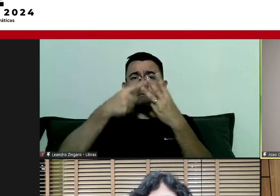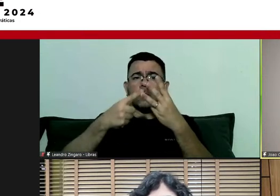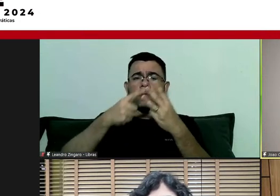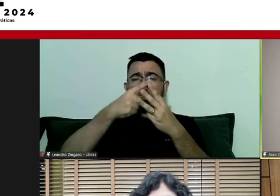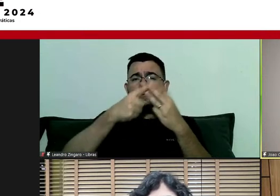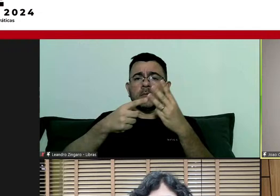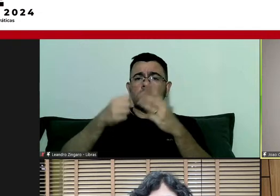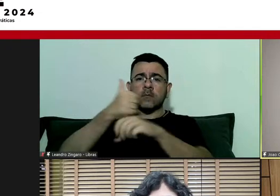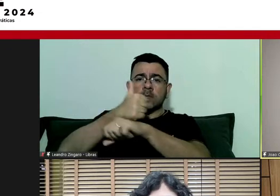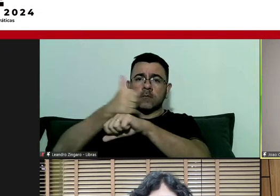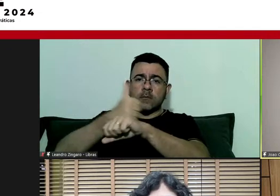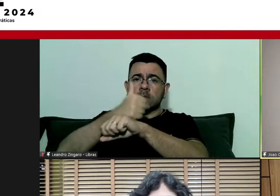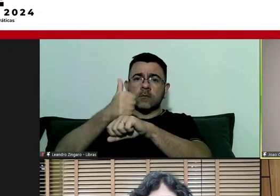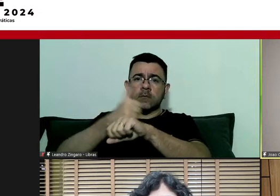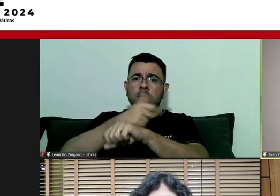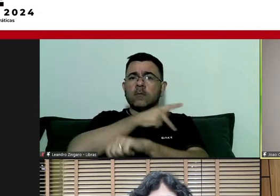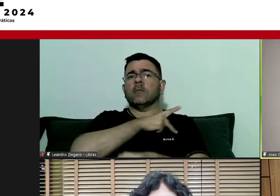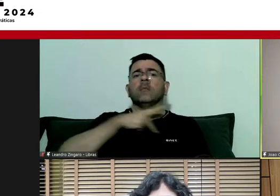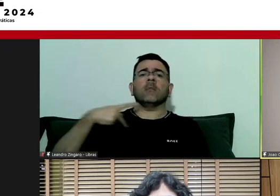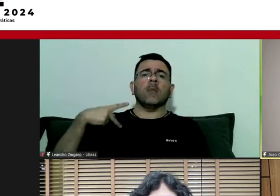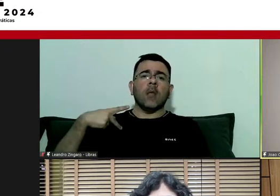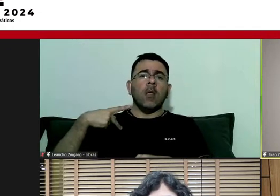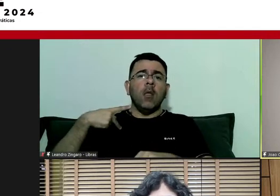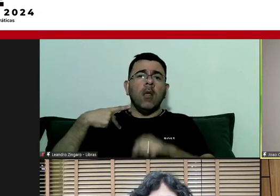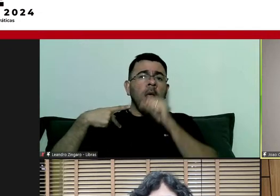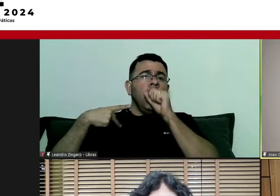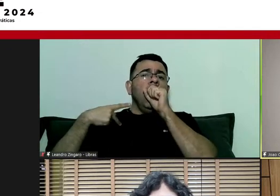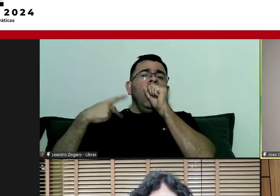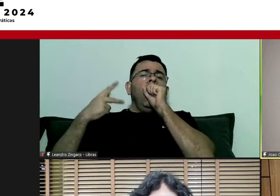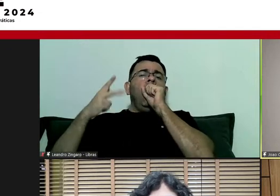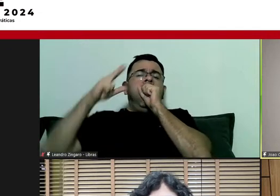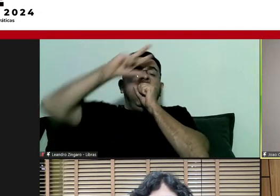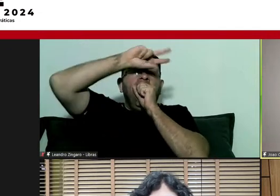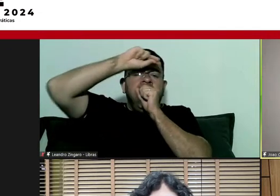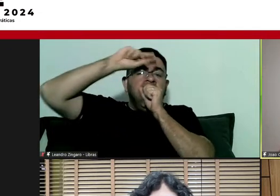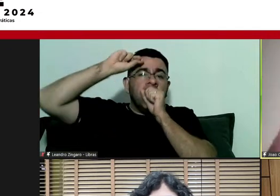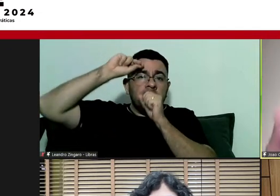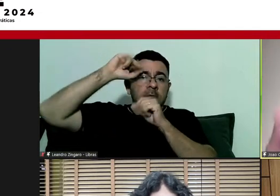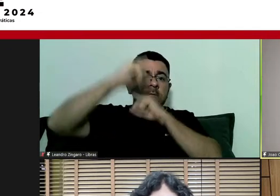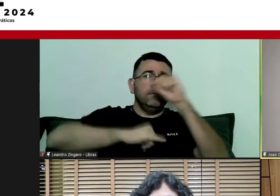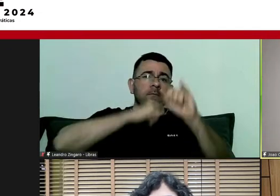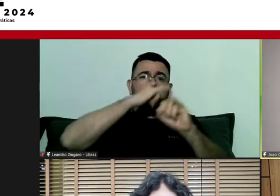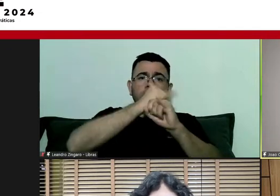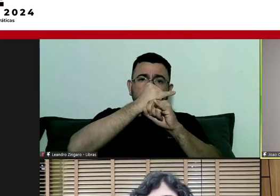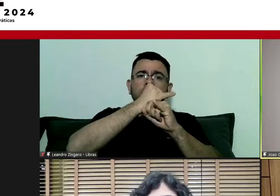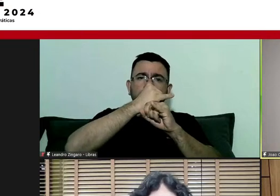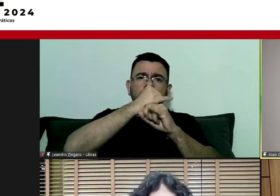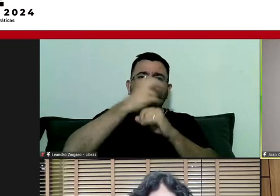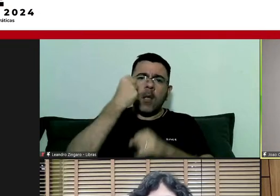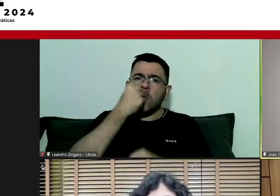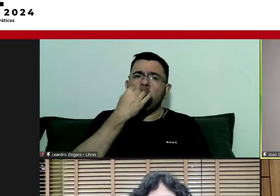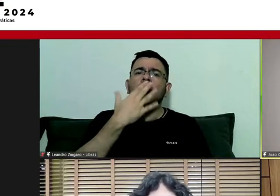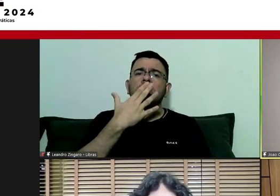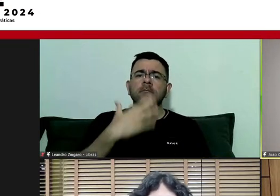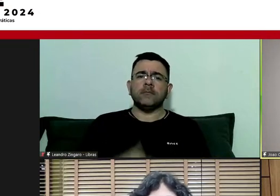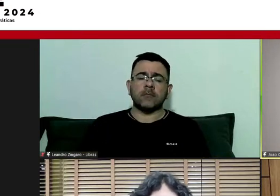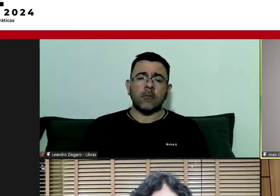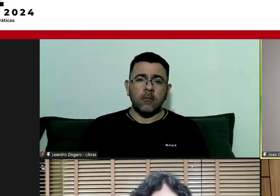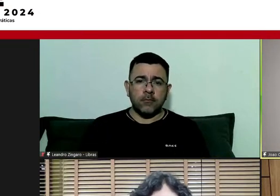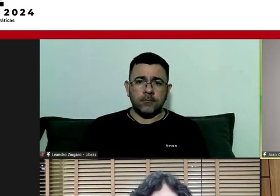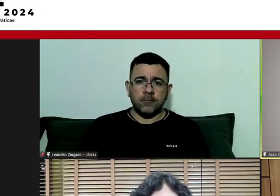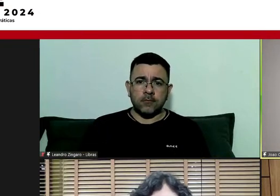digital então assim e é porque funciona É porque a pessoa recebe funciona acessa então isso faz faz